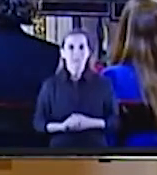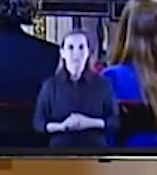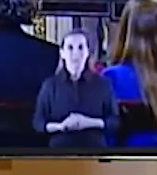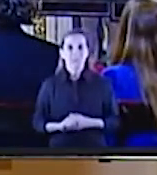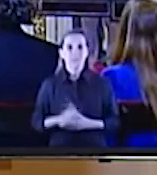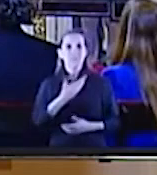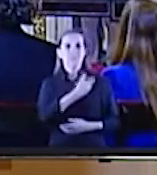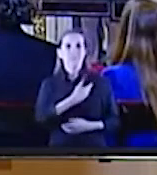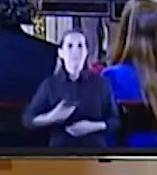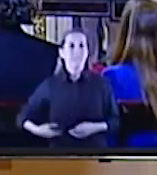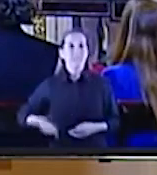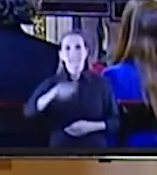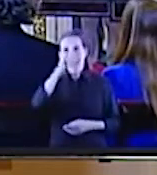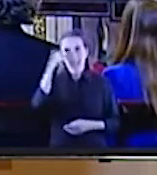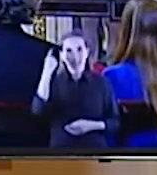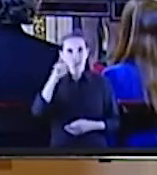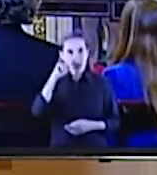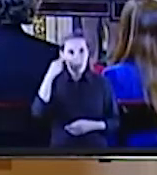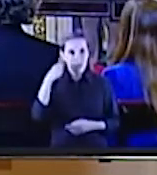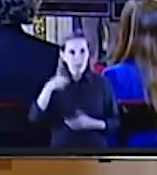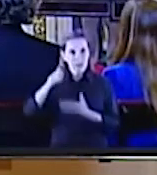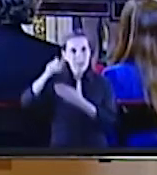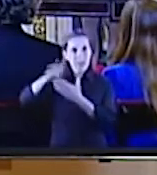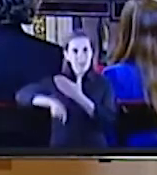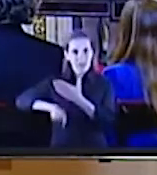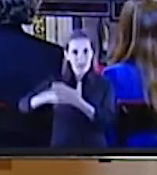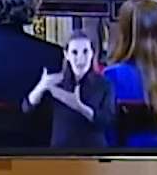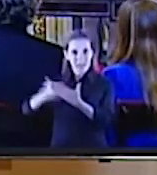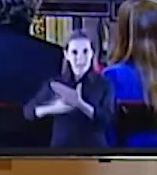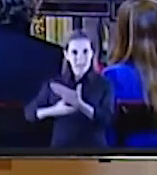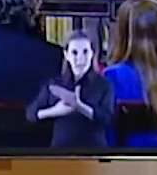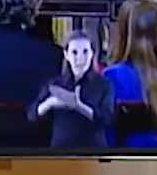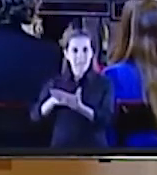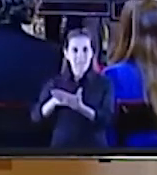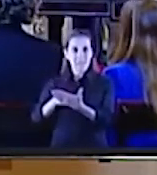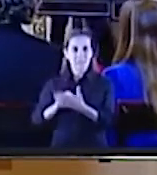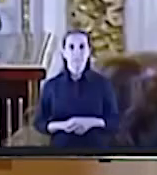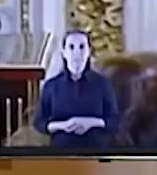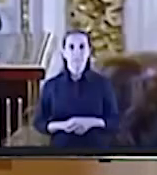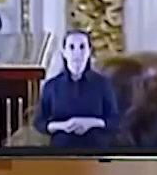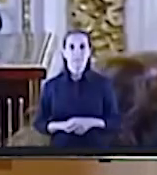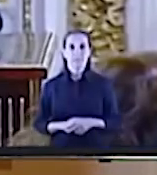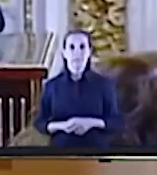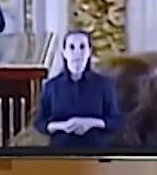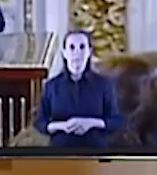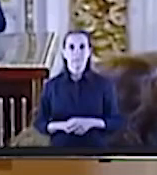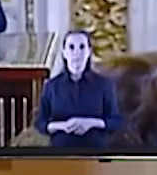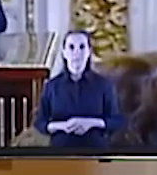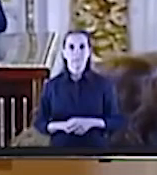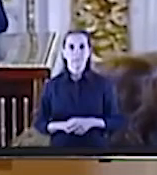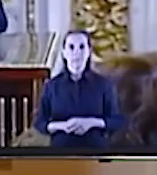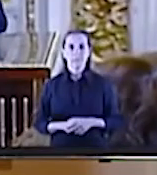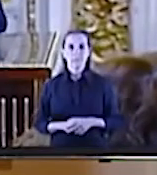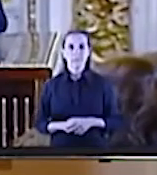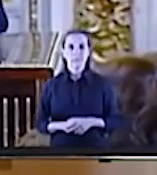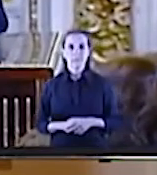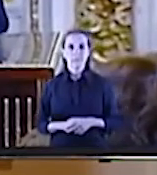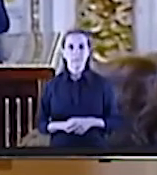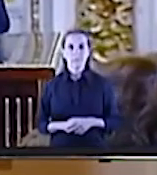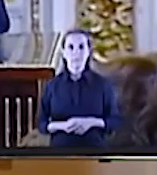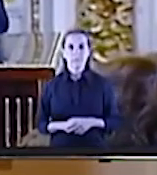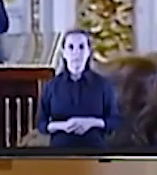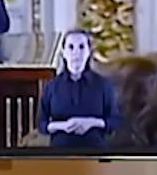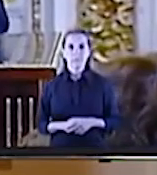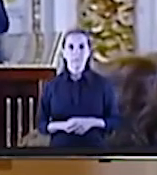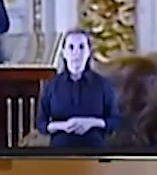um sumo que pode ser do interesse já é na verdade o lítio já é o interesse do interesse mundial é uma substância presente na